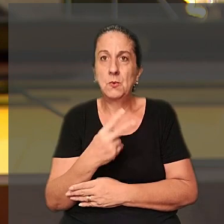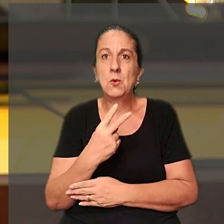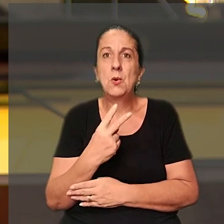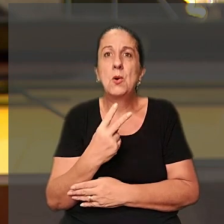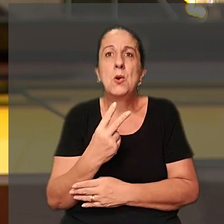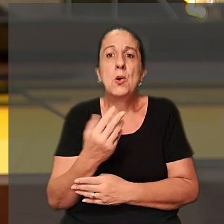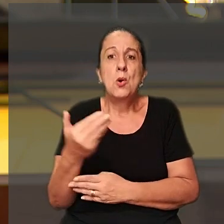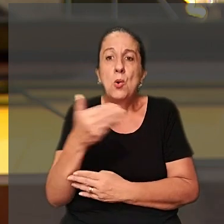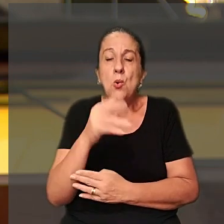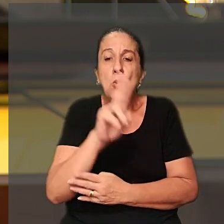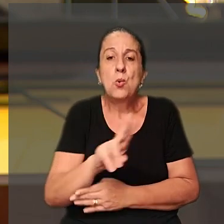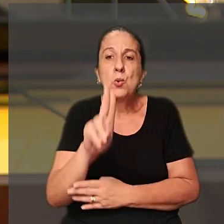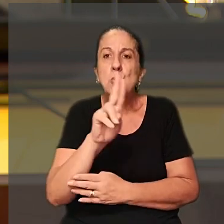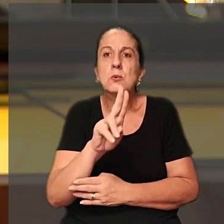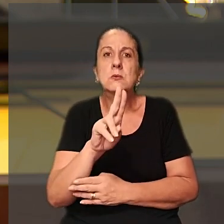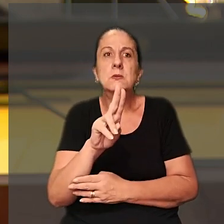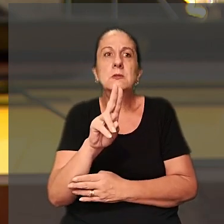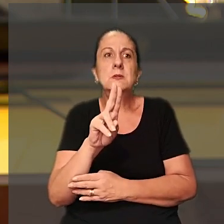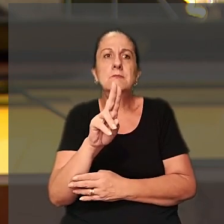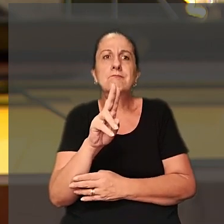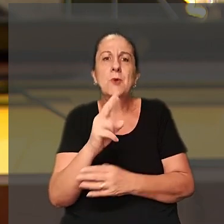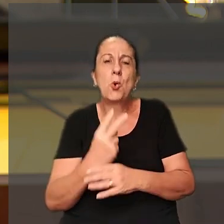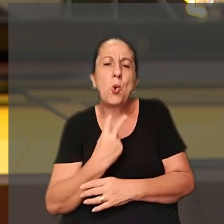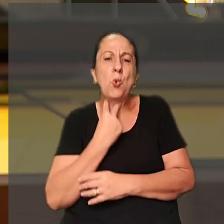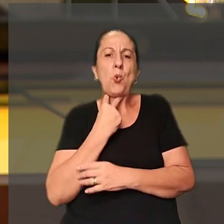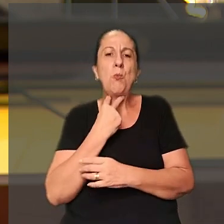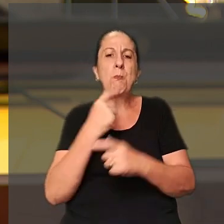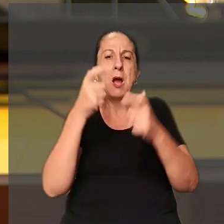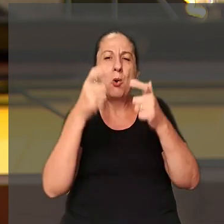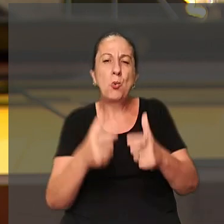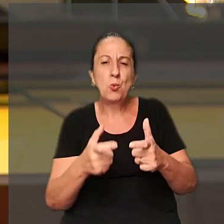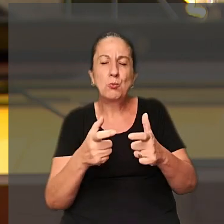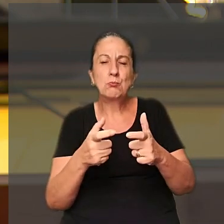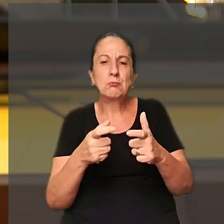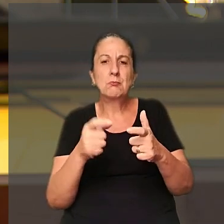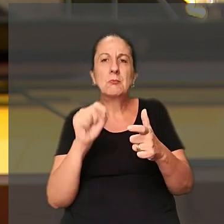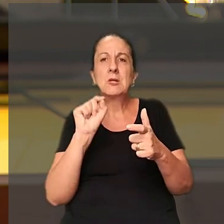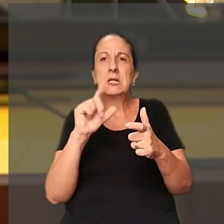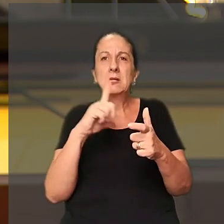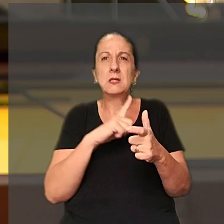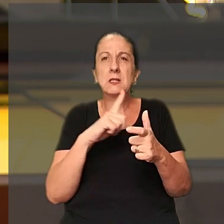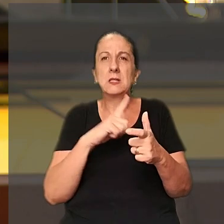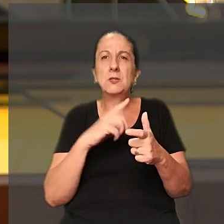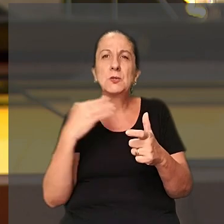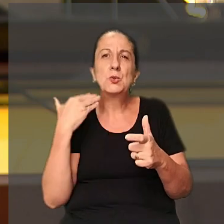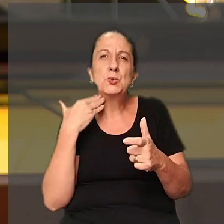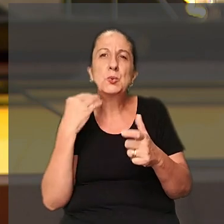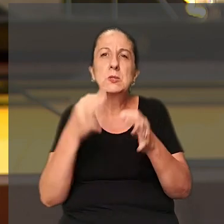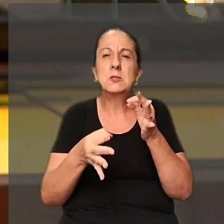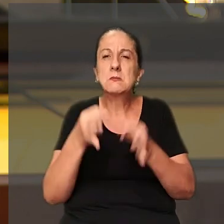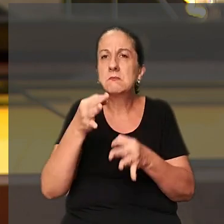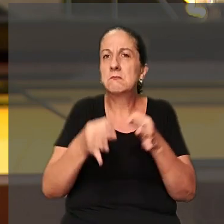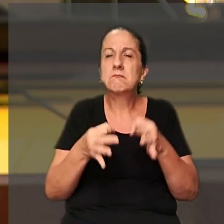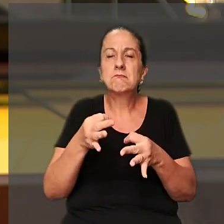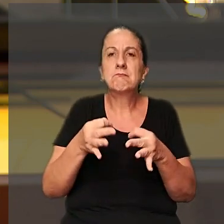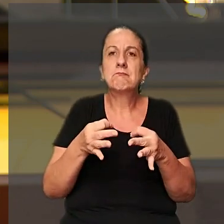ocupar uma coluna, suprir uma lacuna que tinha o juiz do trabalho